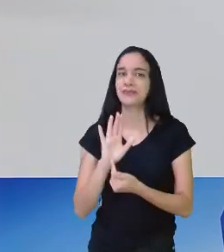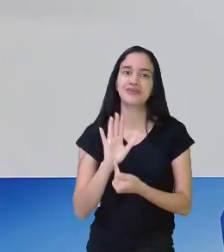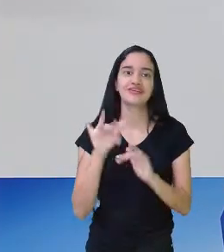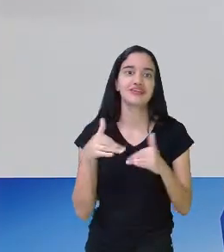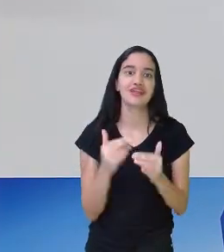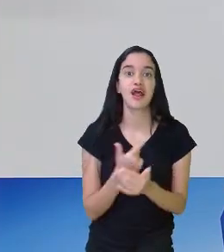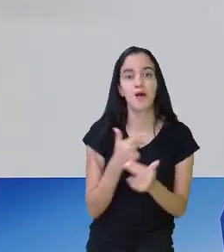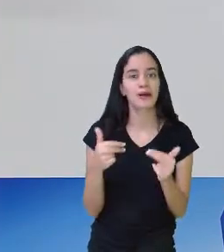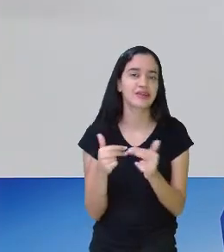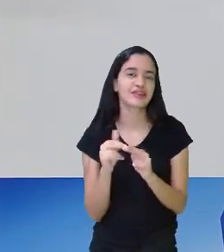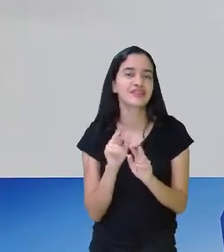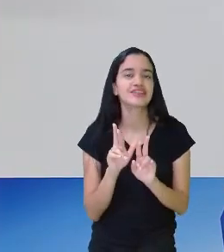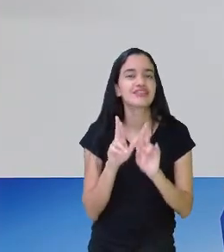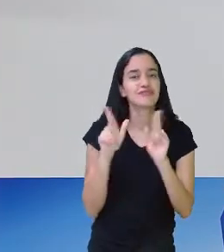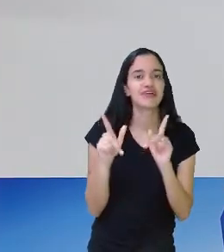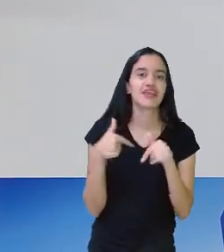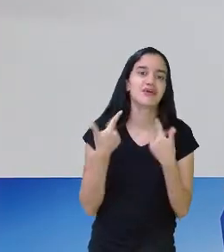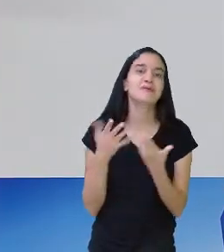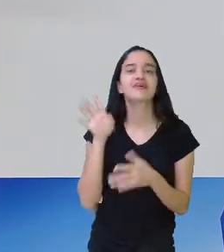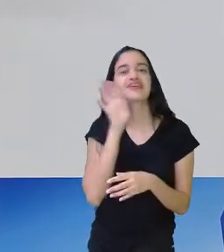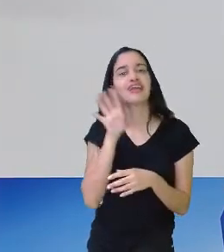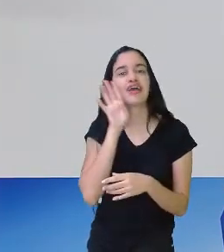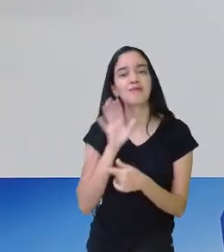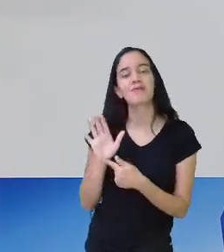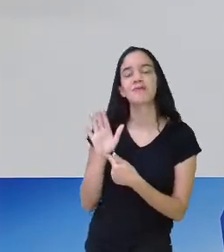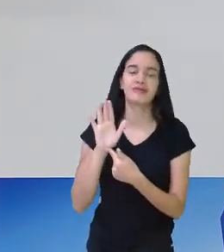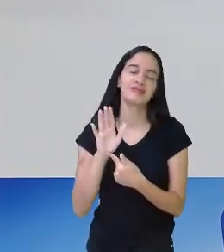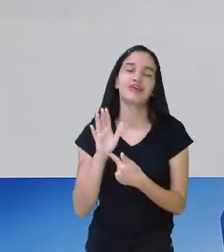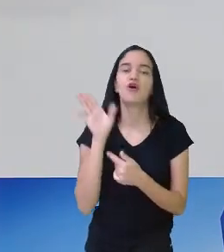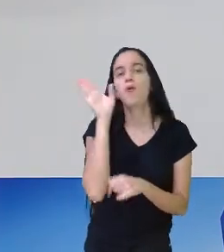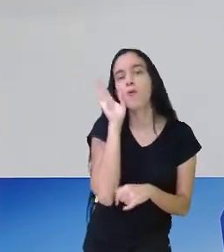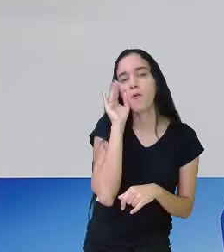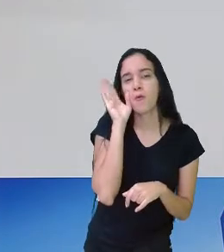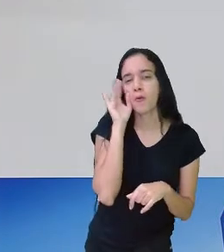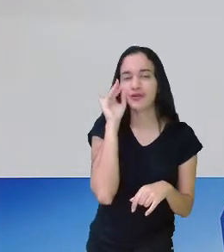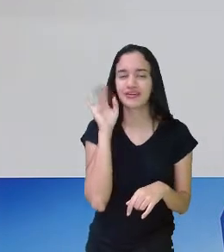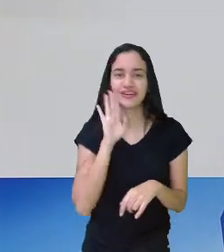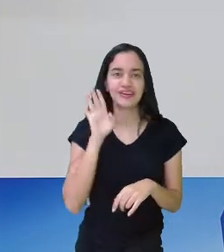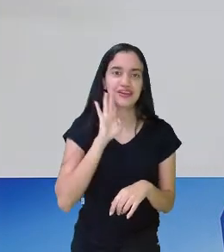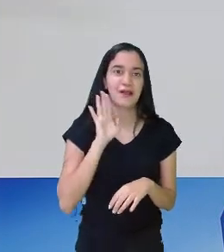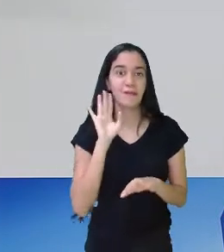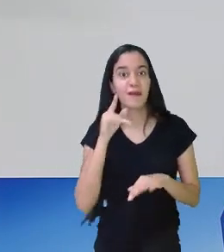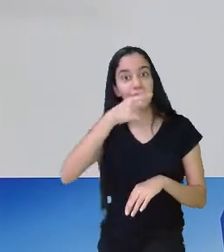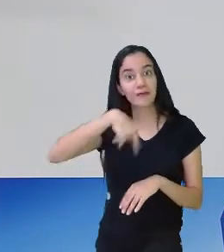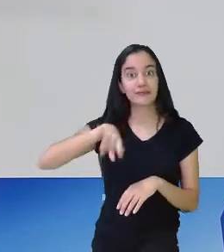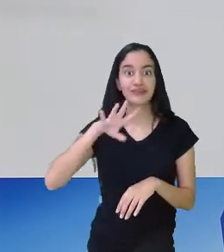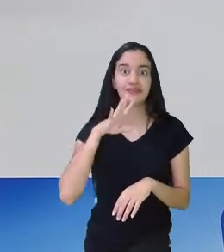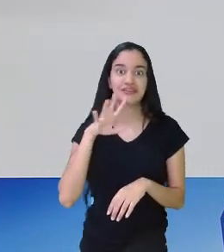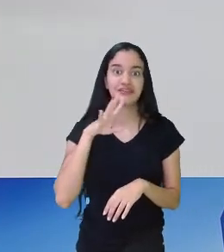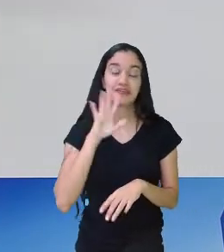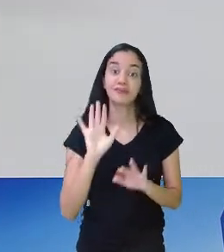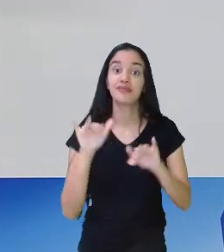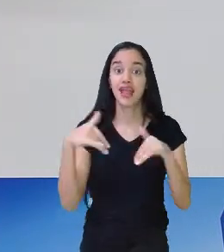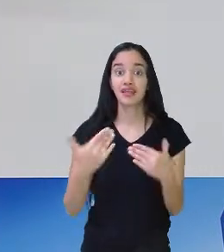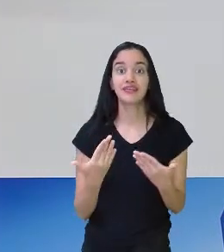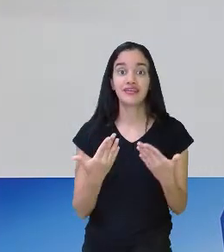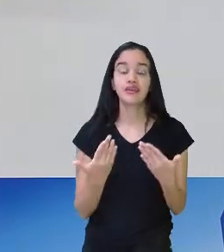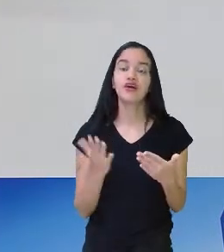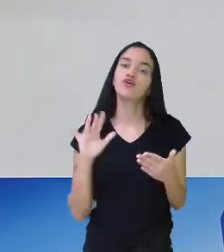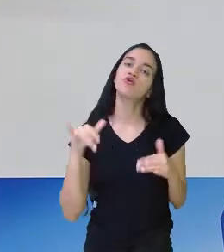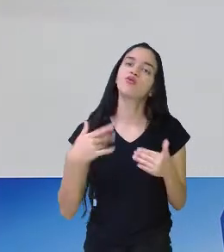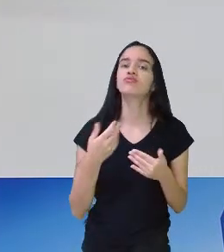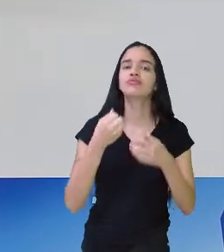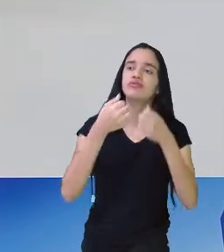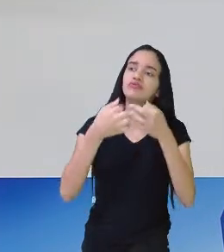diferente. Mas eu vou ver um bem legal para trazer para vocês, tá certo? Uma curiosidade assim bem legal para vocês conhecerem. Então, quando a gente